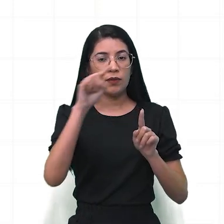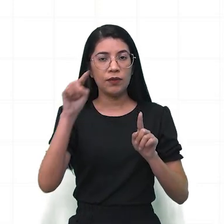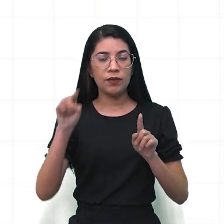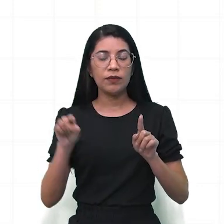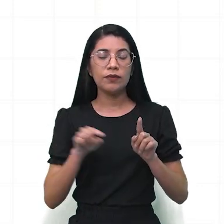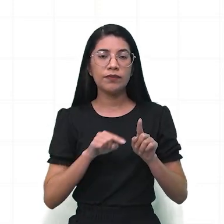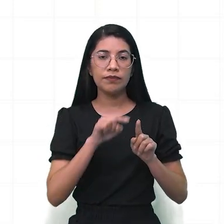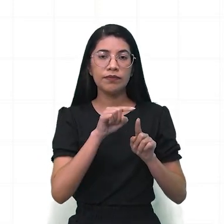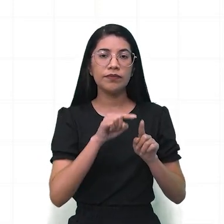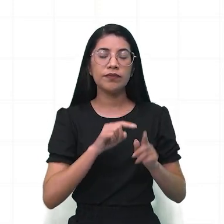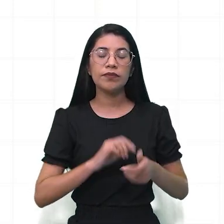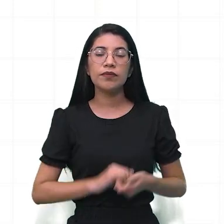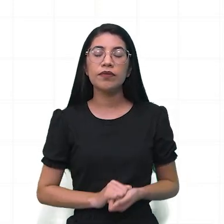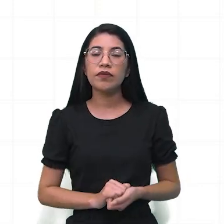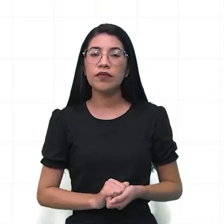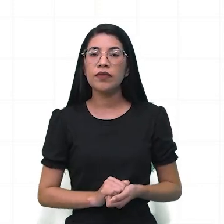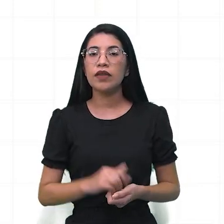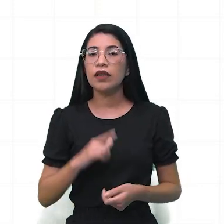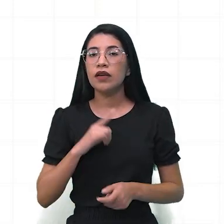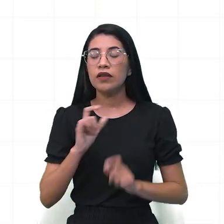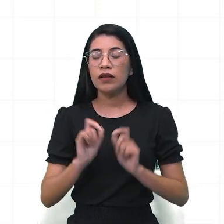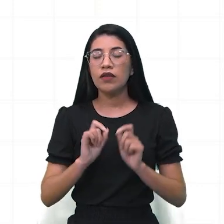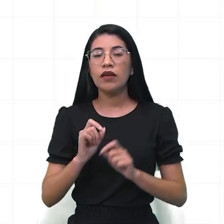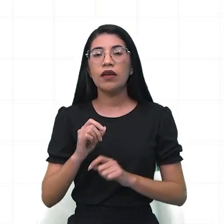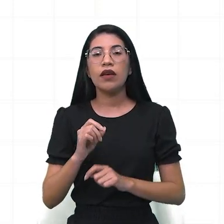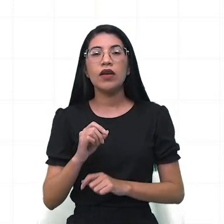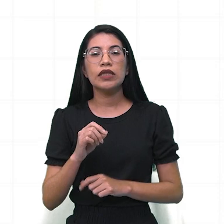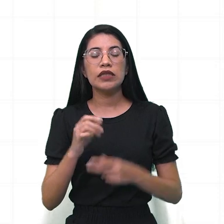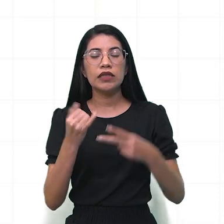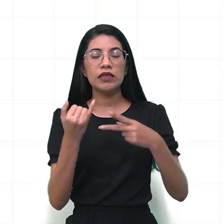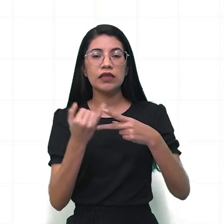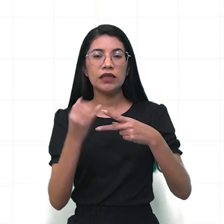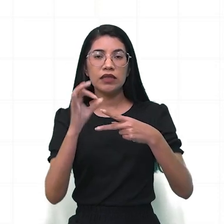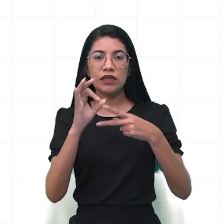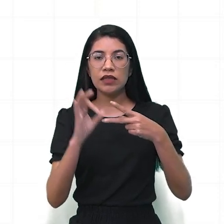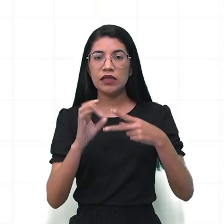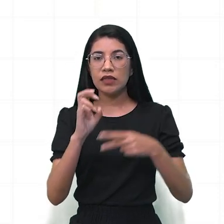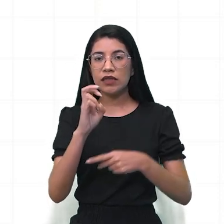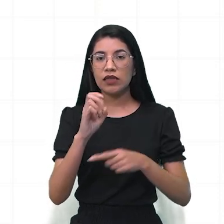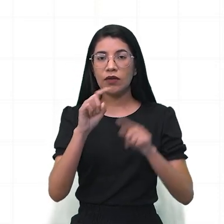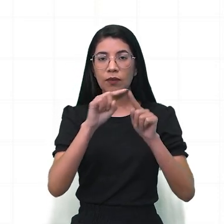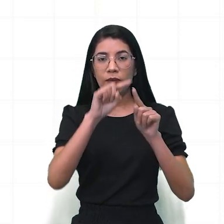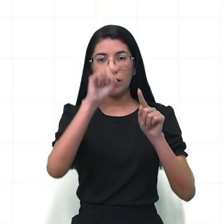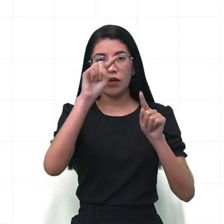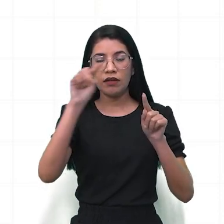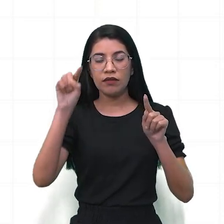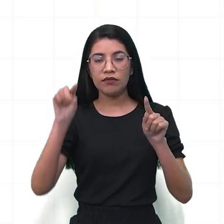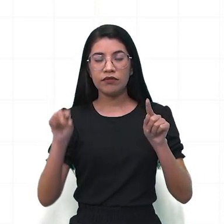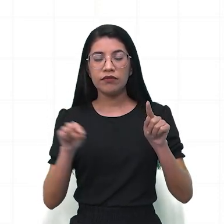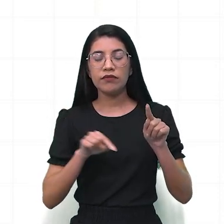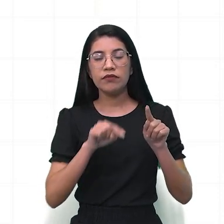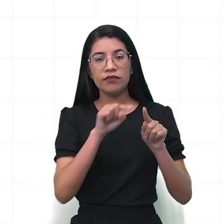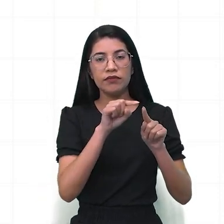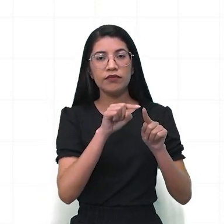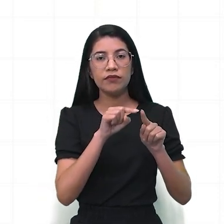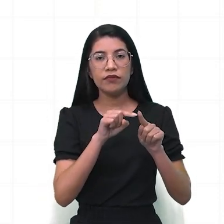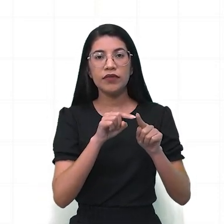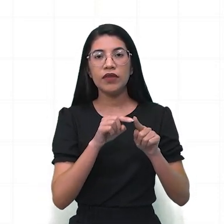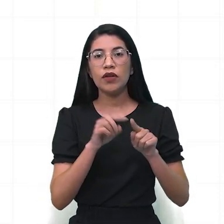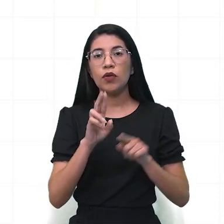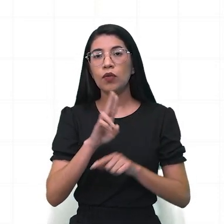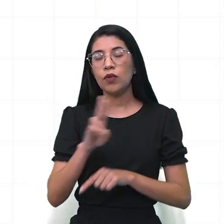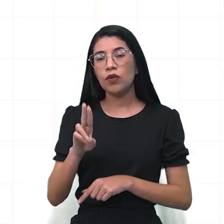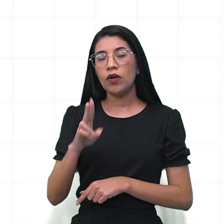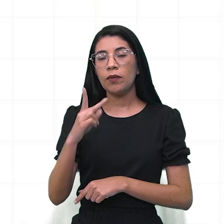lado. Então nós temos um polígono de 5 lados, tá? Polígono de 5 lados é